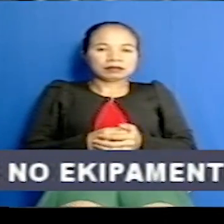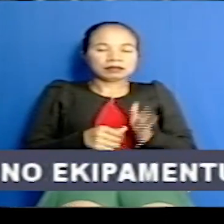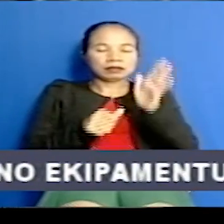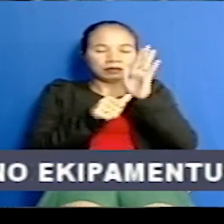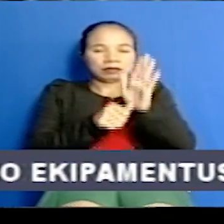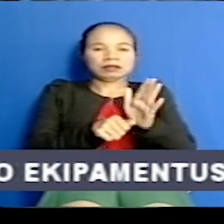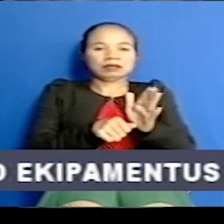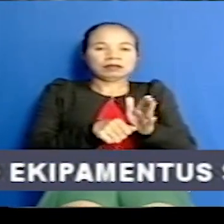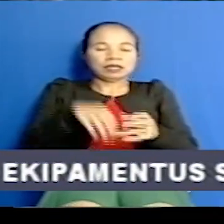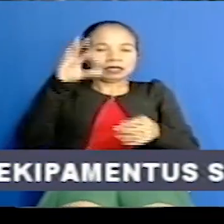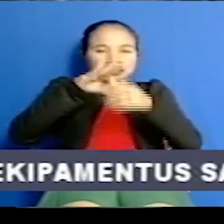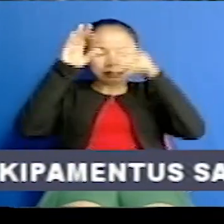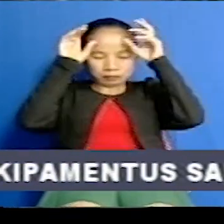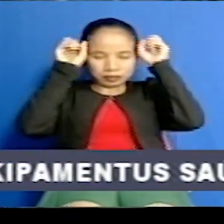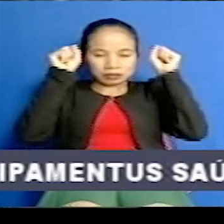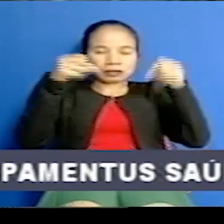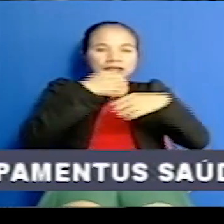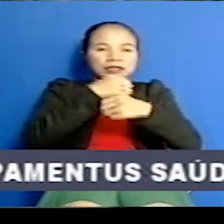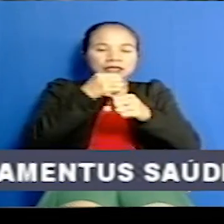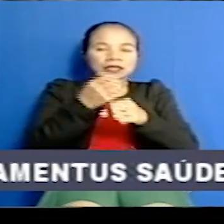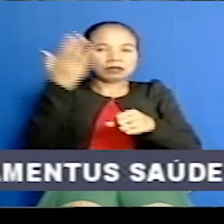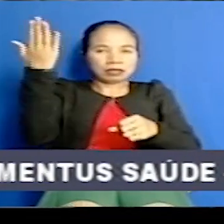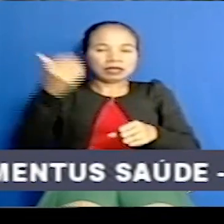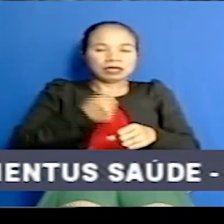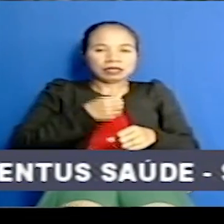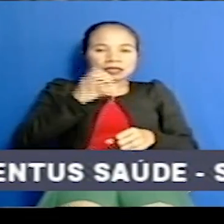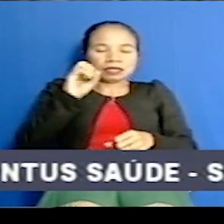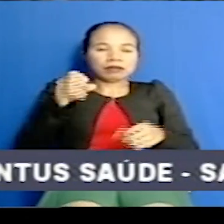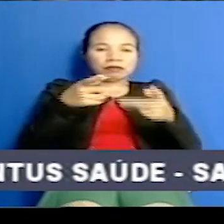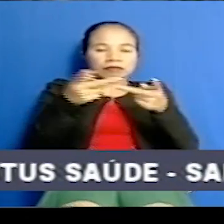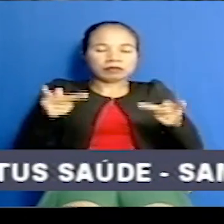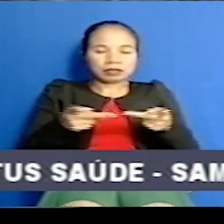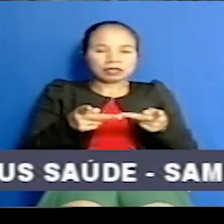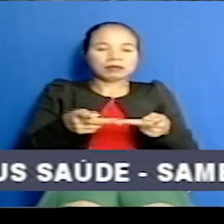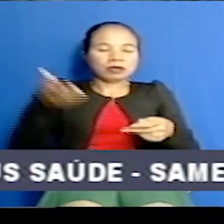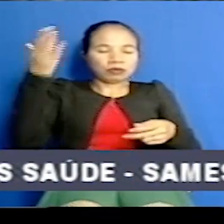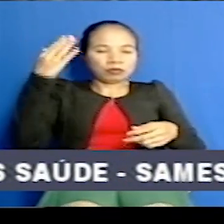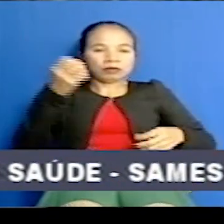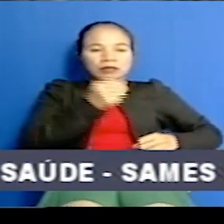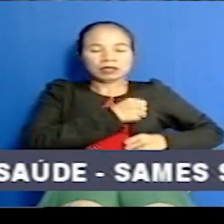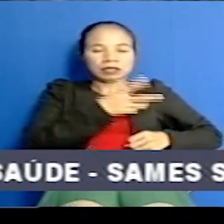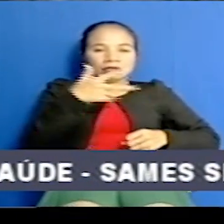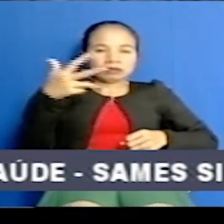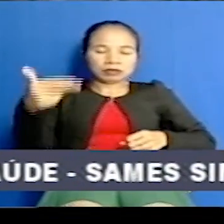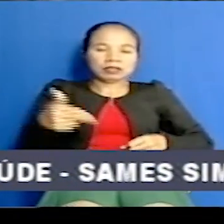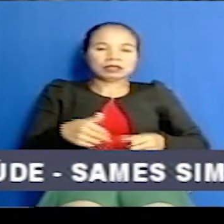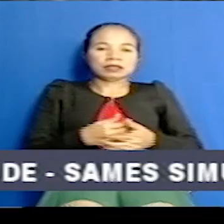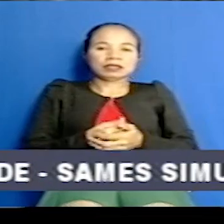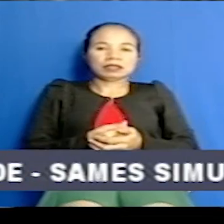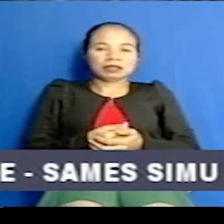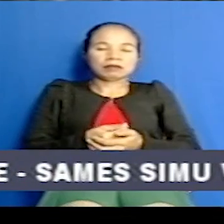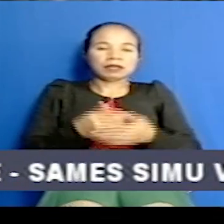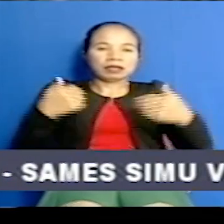eleição presidencial. Se realiza em Hainaru, fatem de beulok militar indonésia a tohakotu nye vida e linha